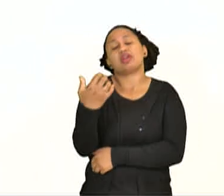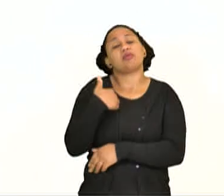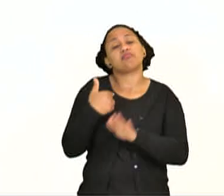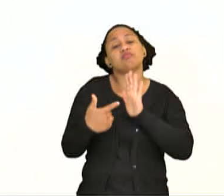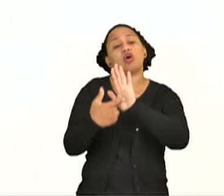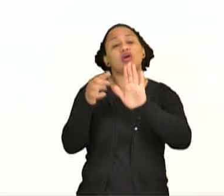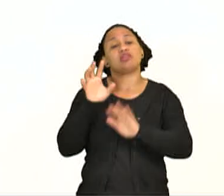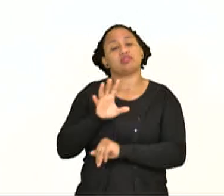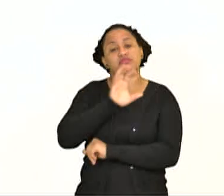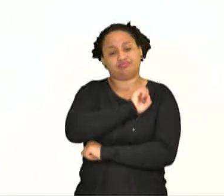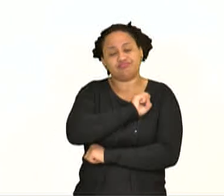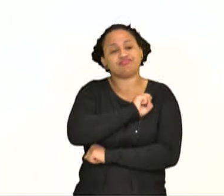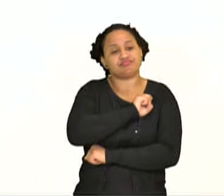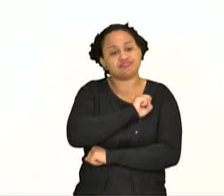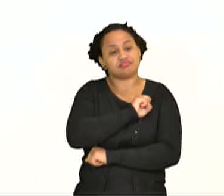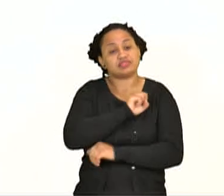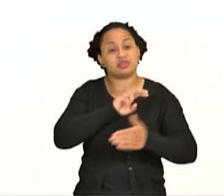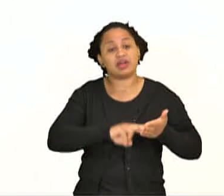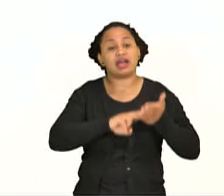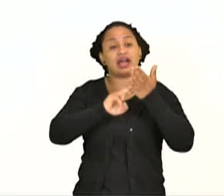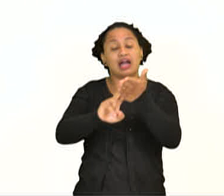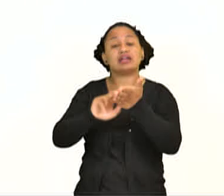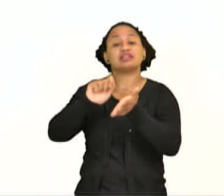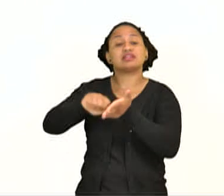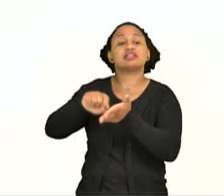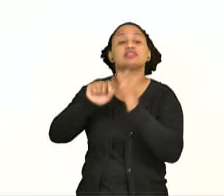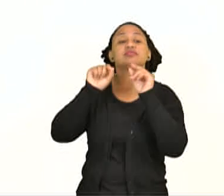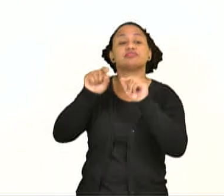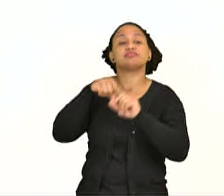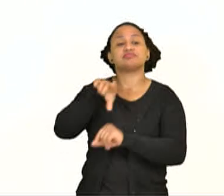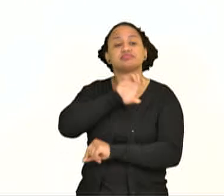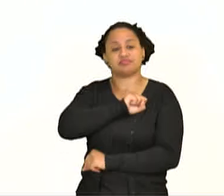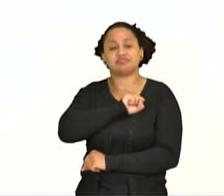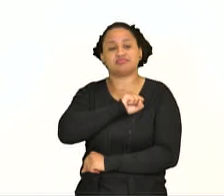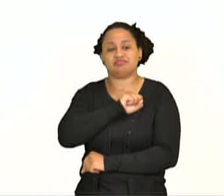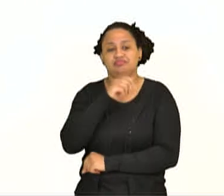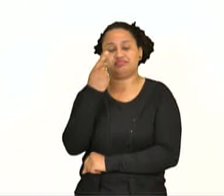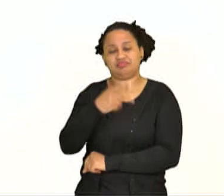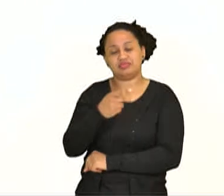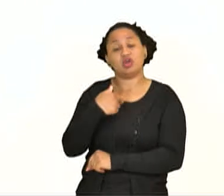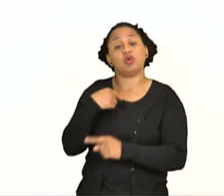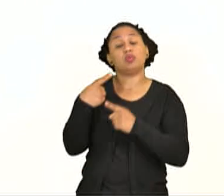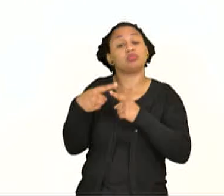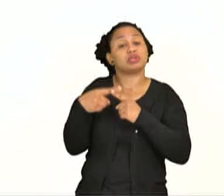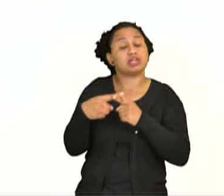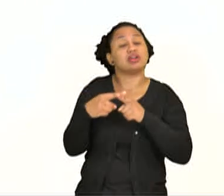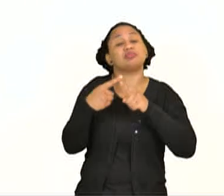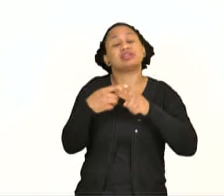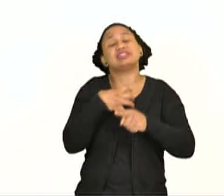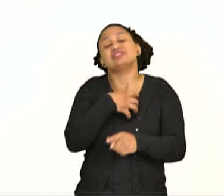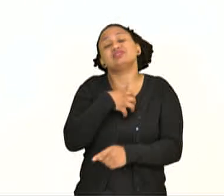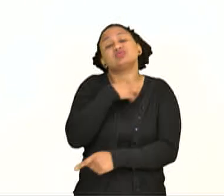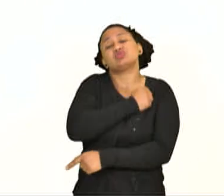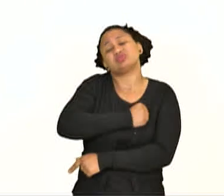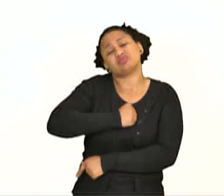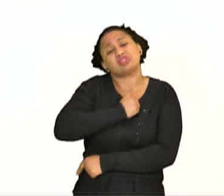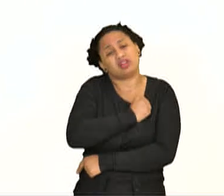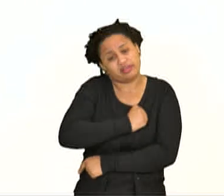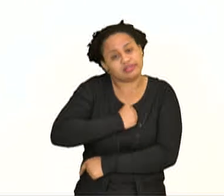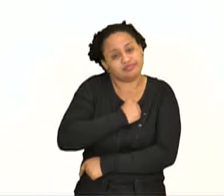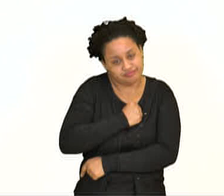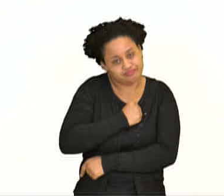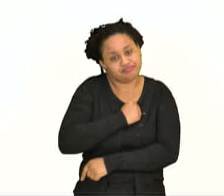amor. A carta foi escrita para o amor do remetente, e o motivo foi a saudade. Então, que